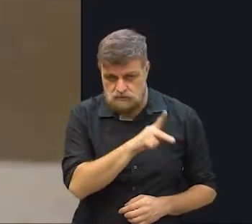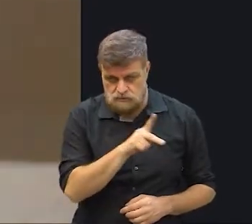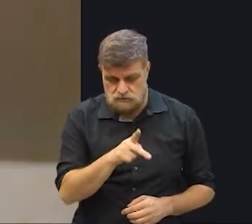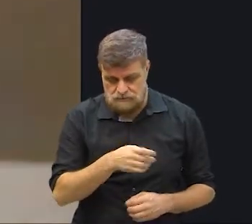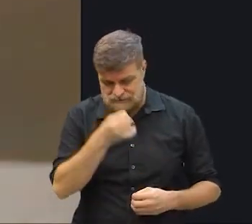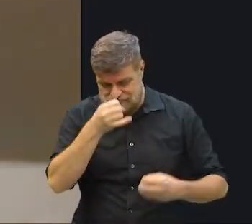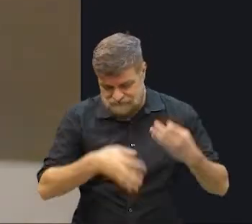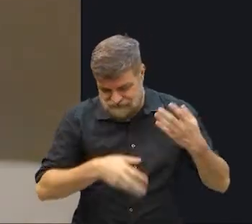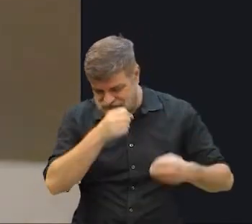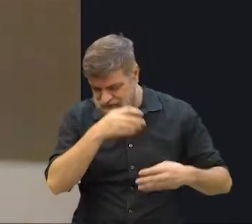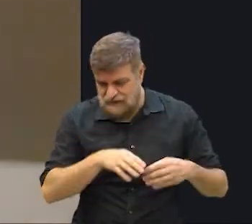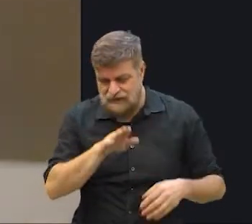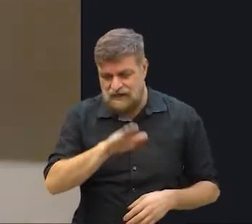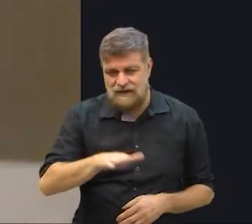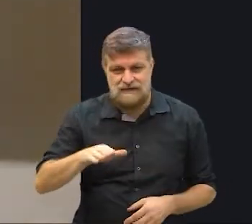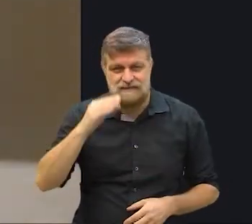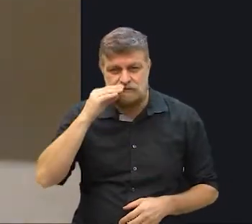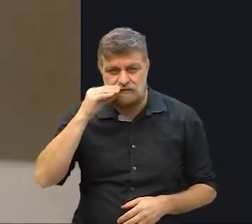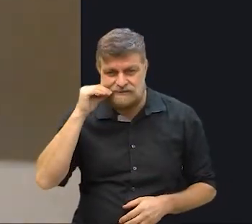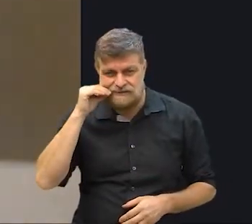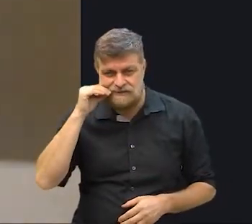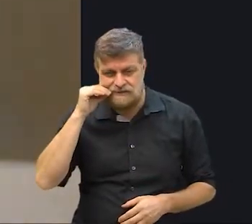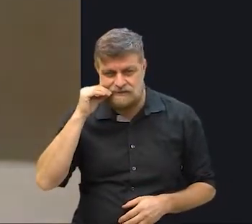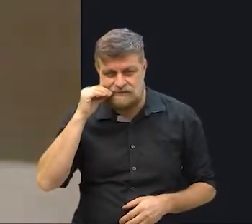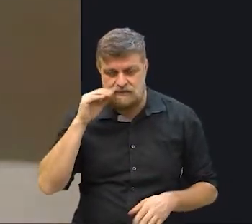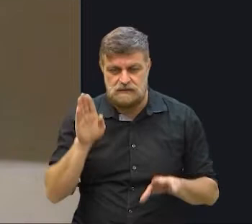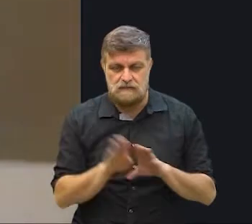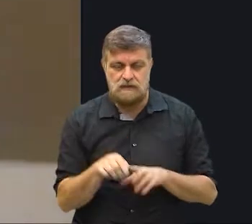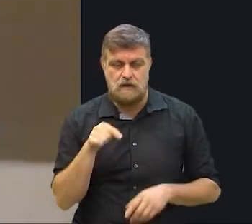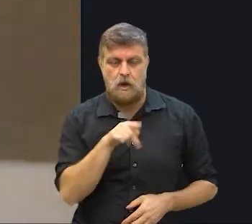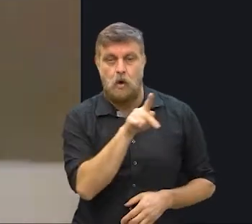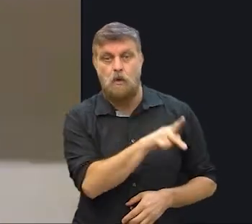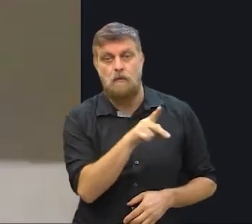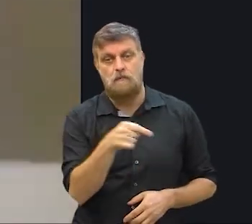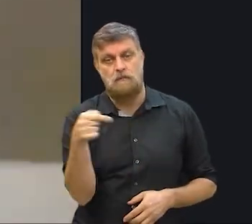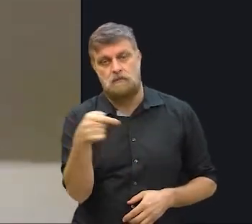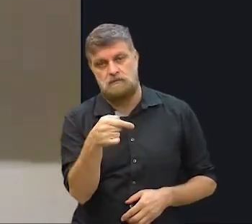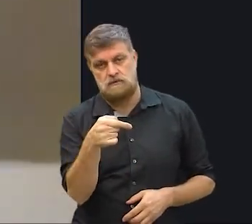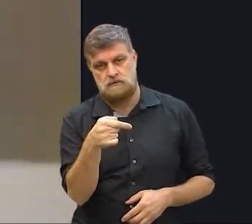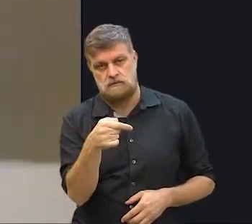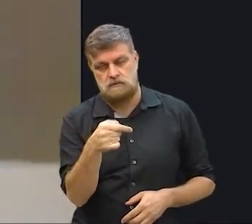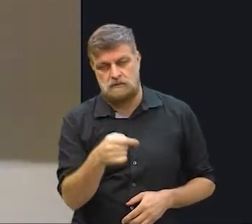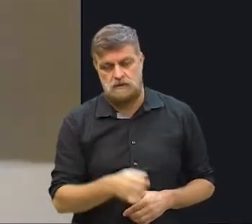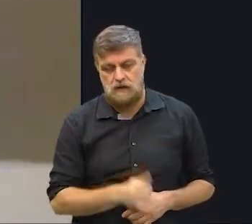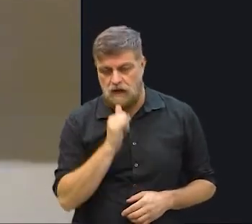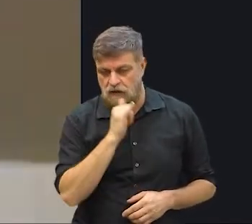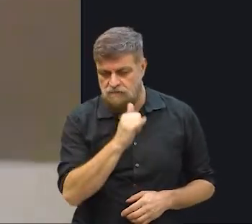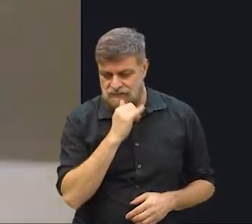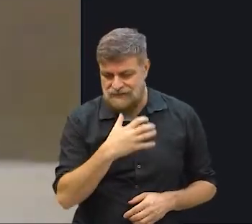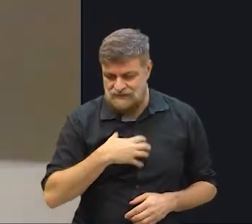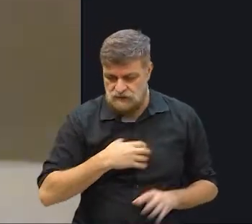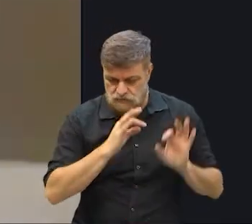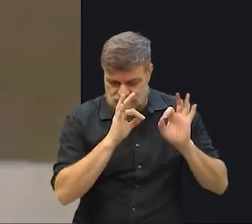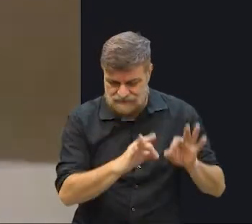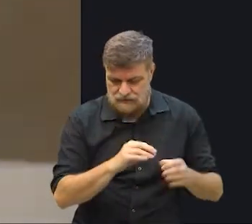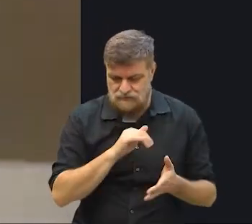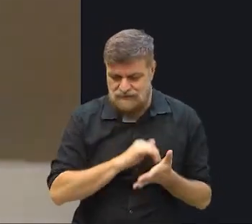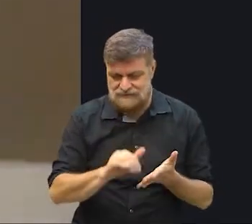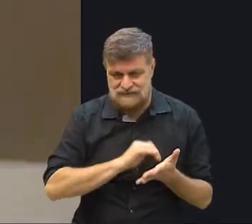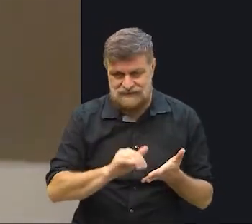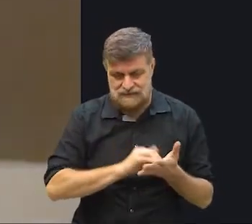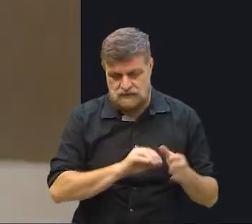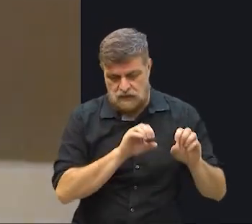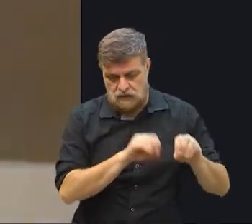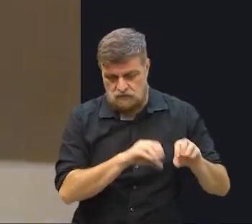além dos estudantes, das crianças e dos adolescentes, os professores. Pegar a